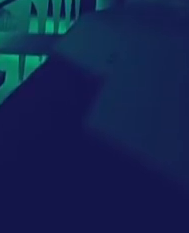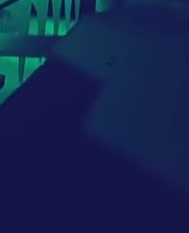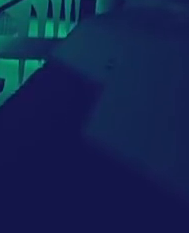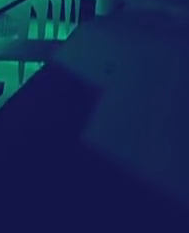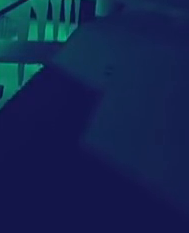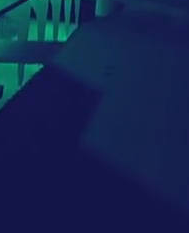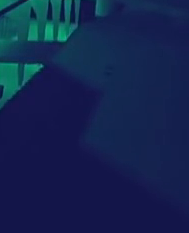Acesse o Governo Federal.